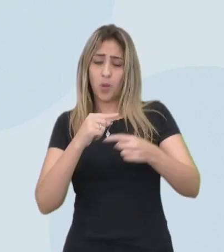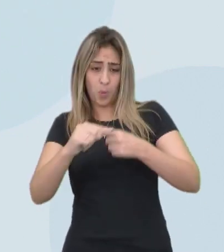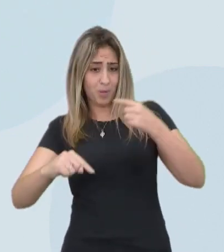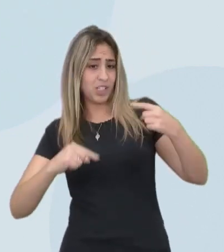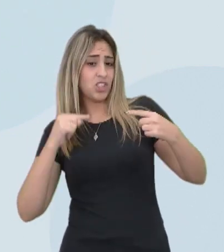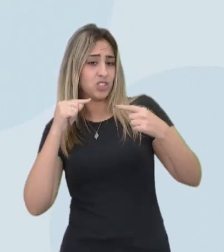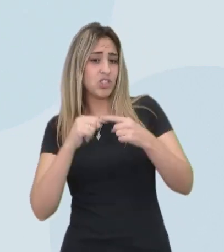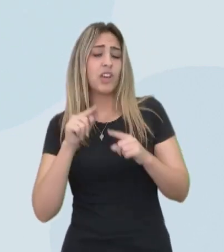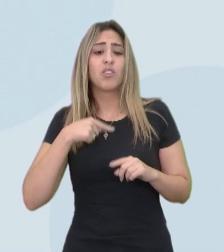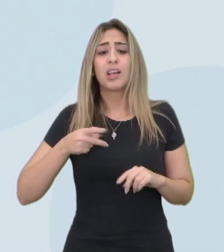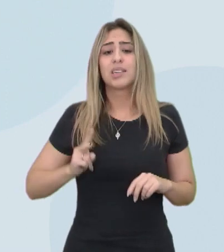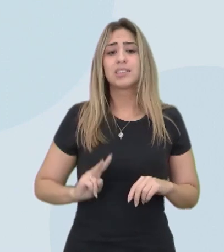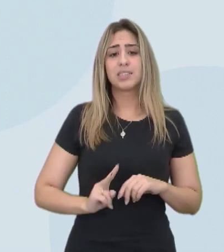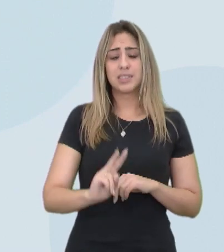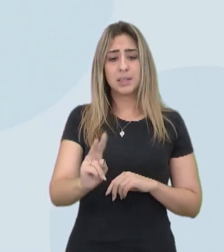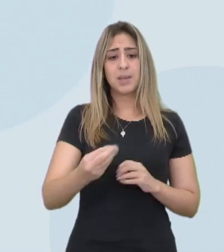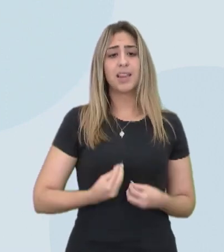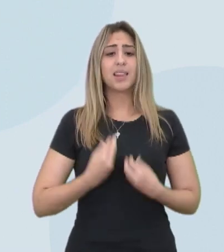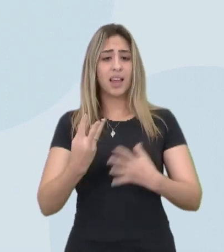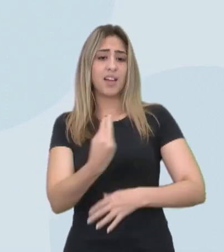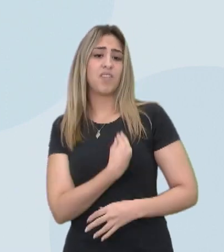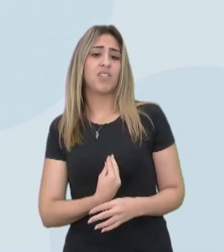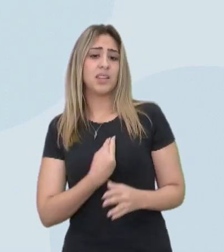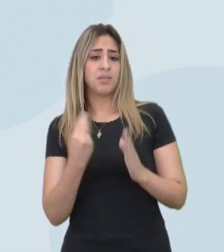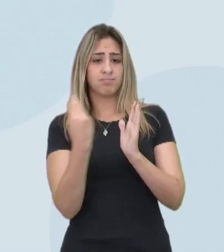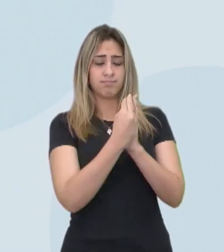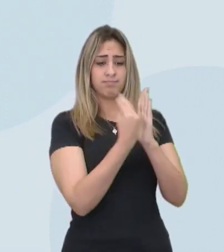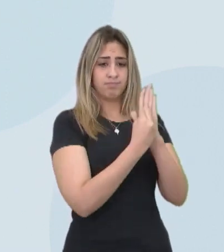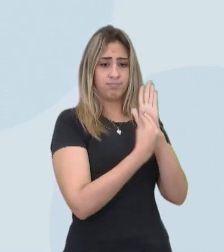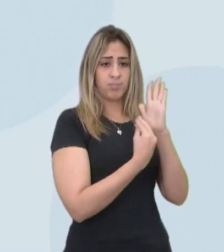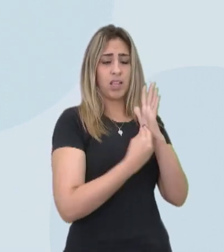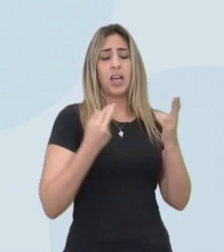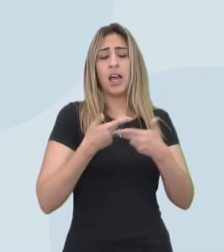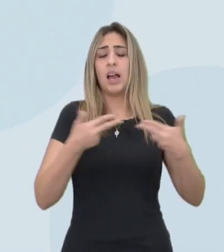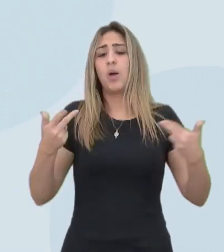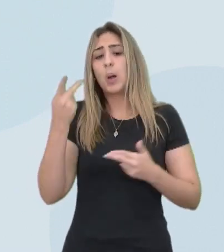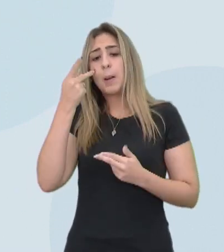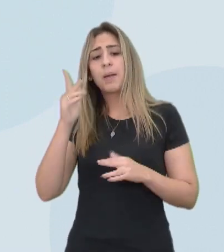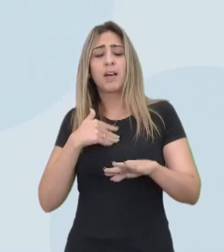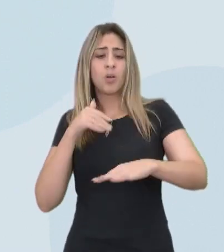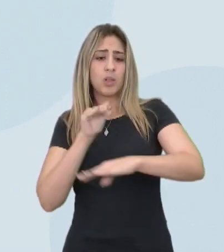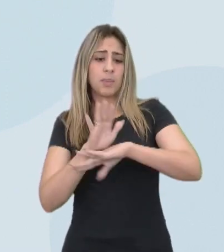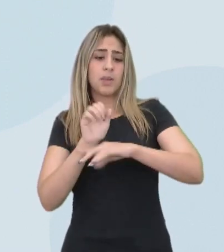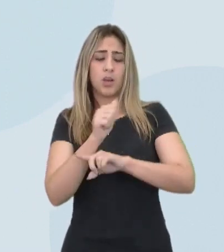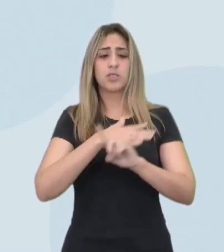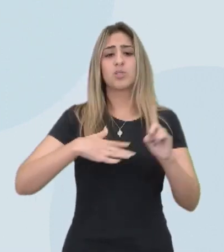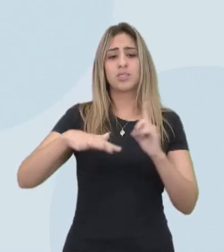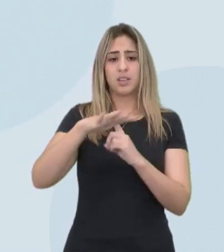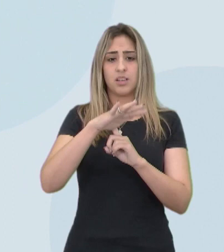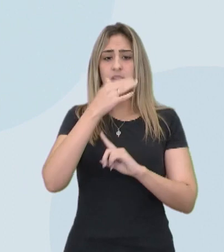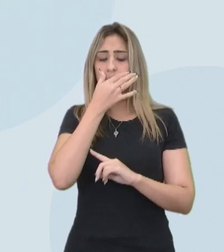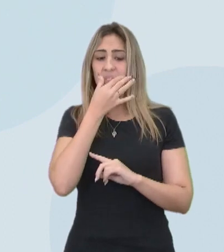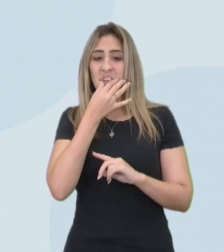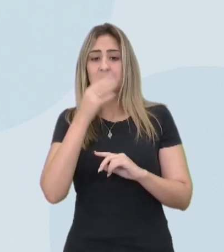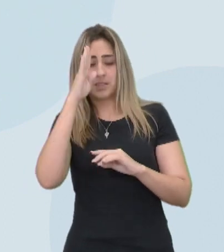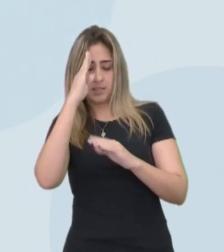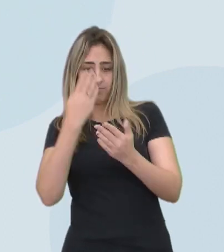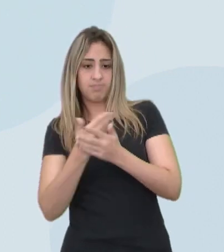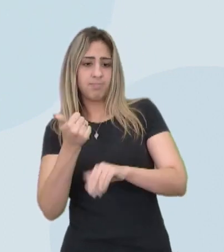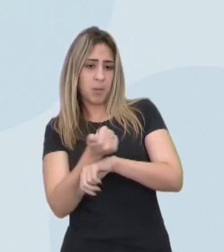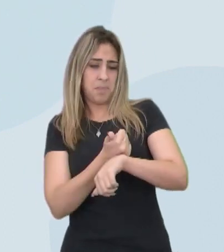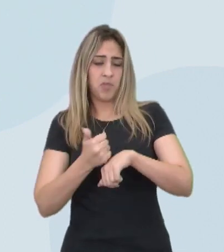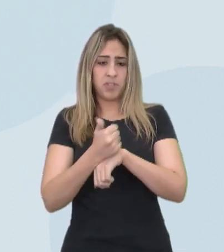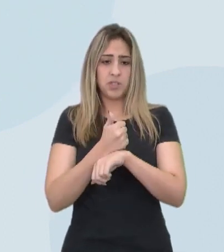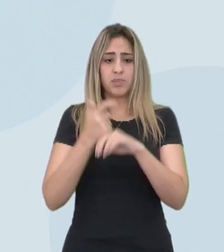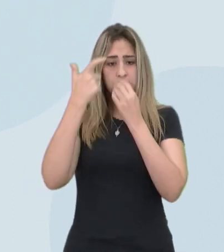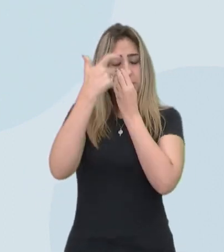objetivo era sempre, da vida, colocar algo para contribuir para a sociedade. E eu acredito que a profissão,